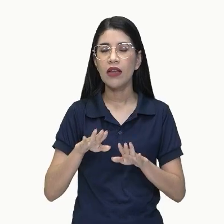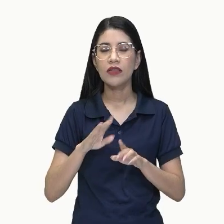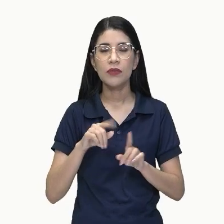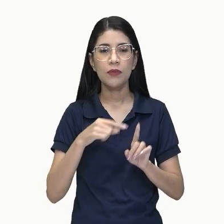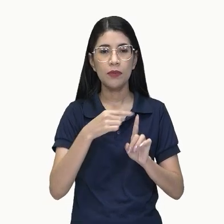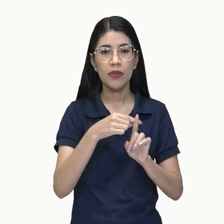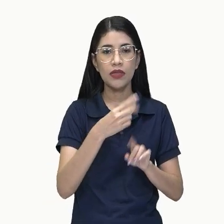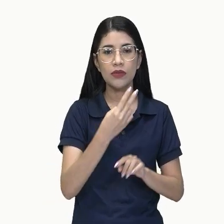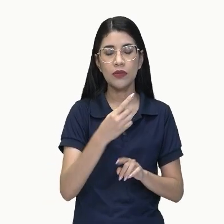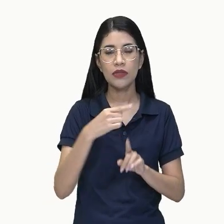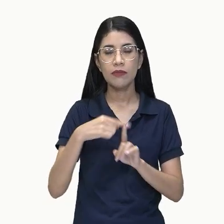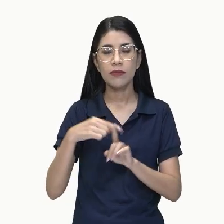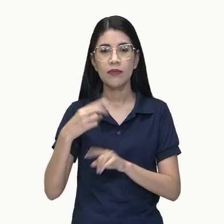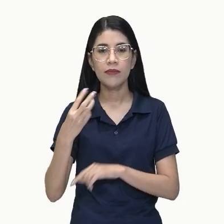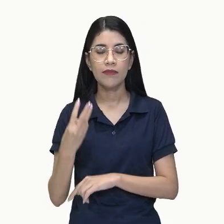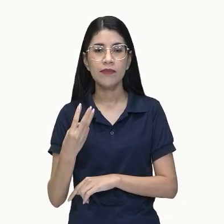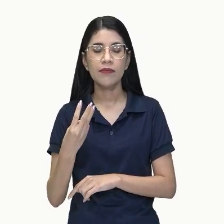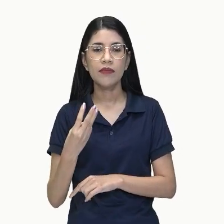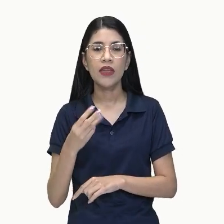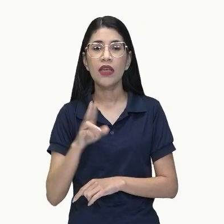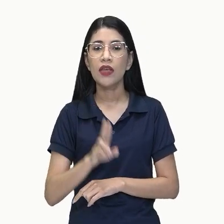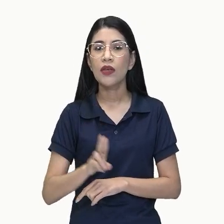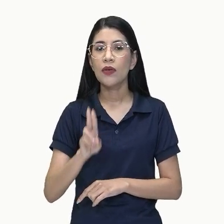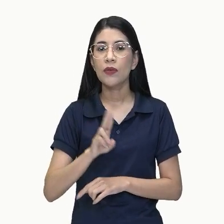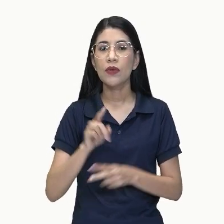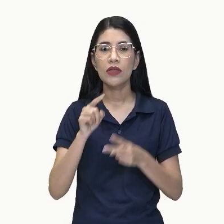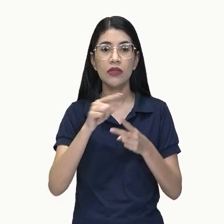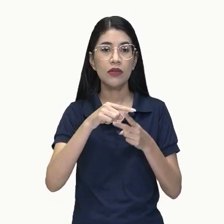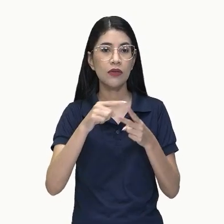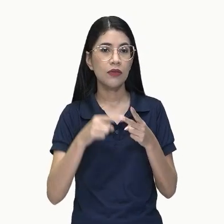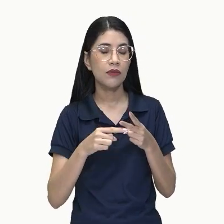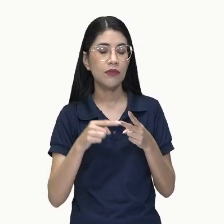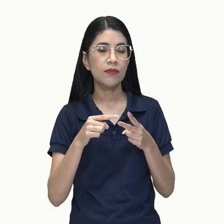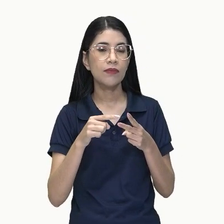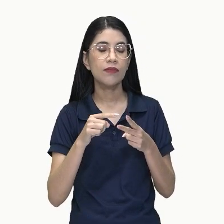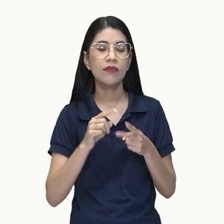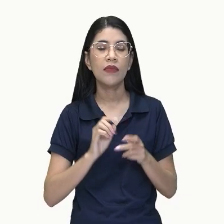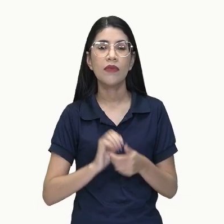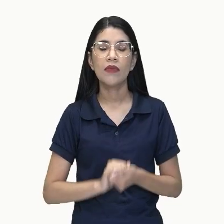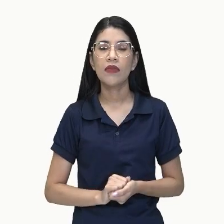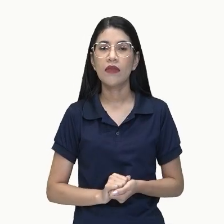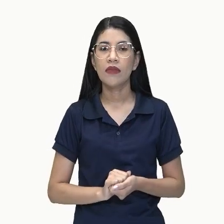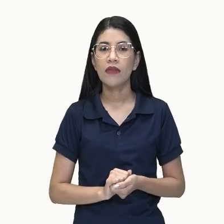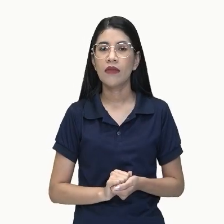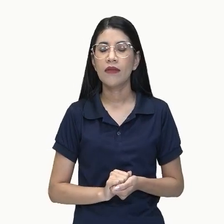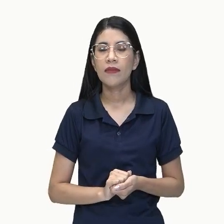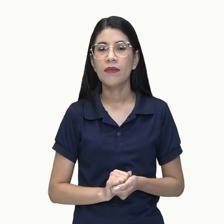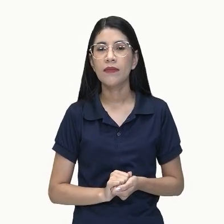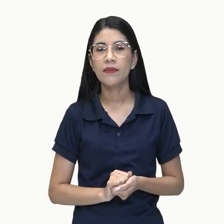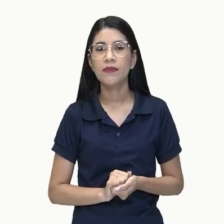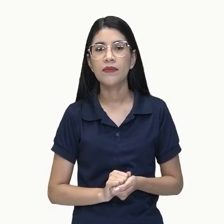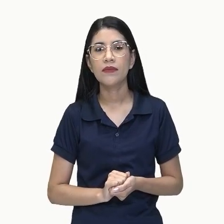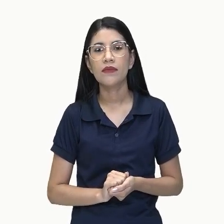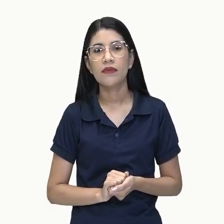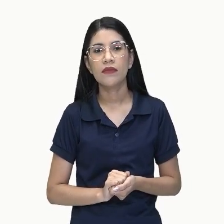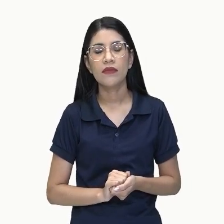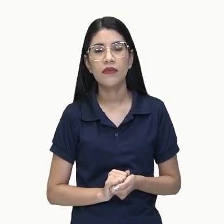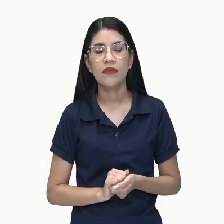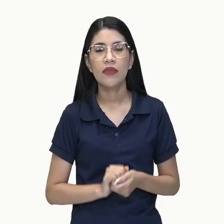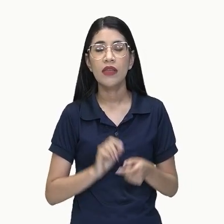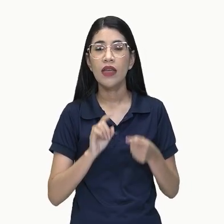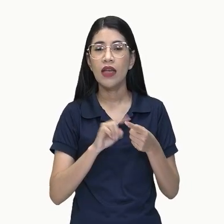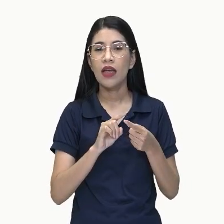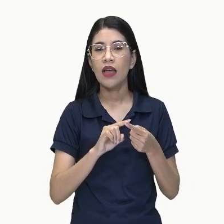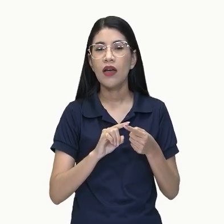carga +3. Aí a gente utiliza 2 formas. Ou você indica a carga